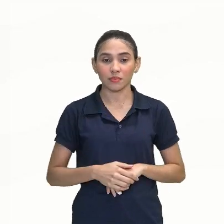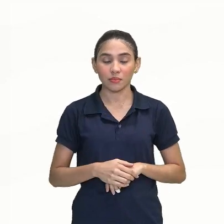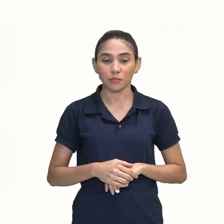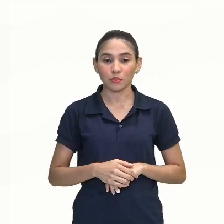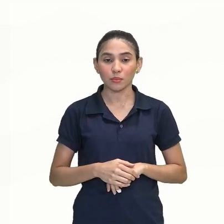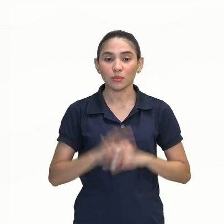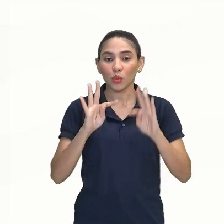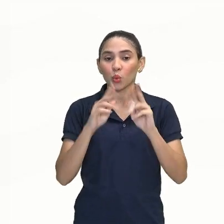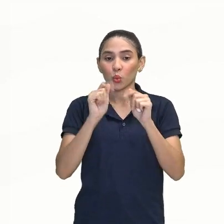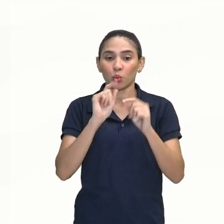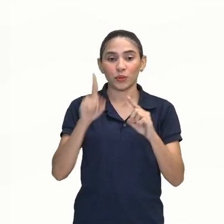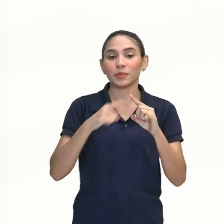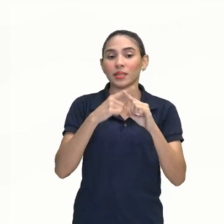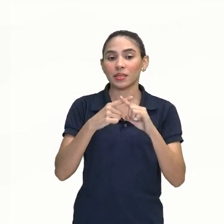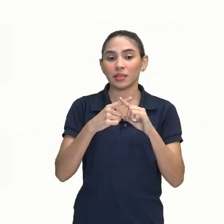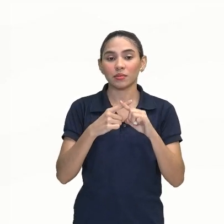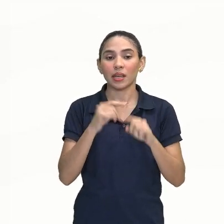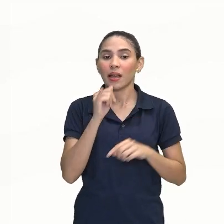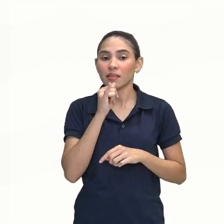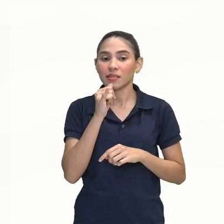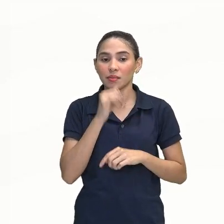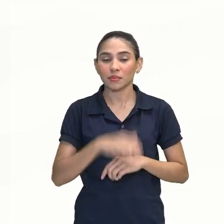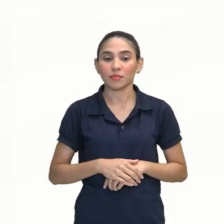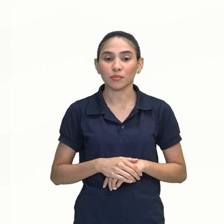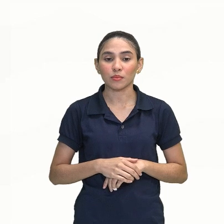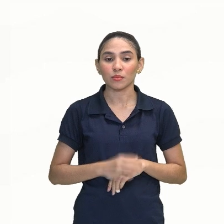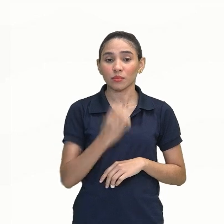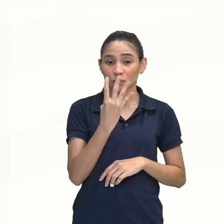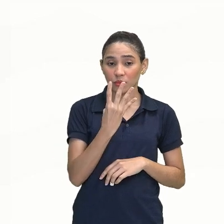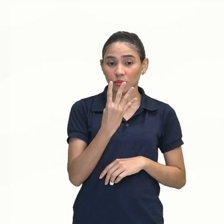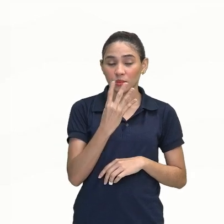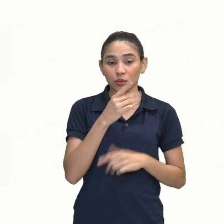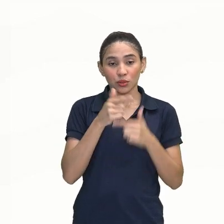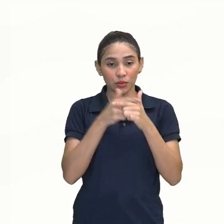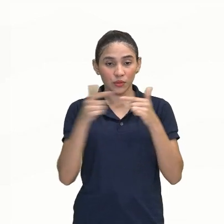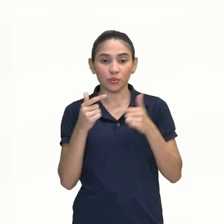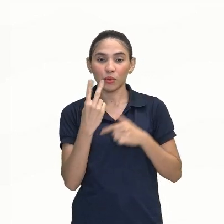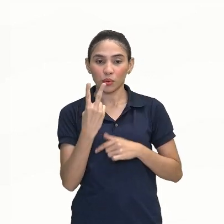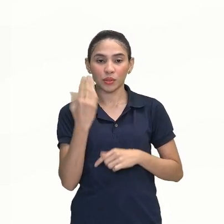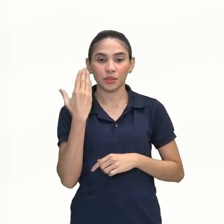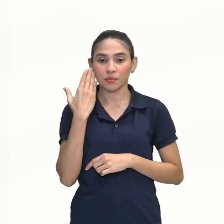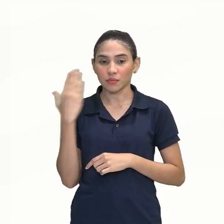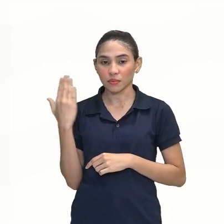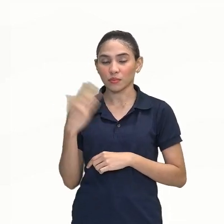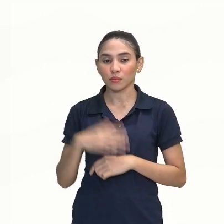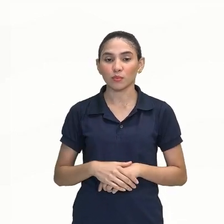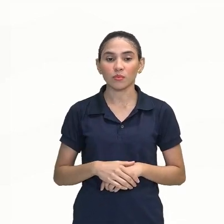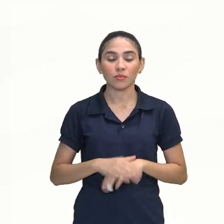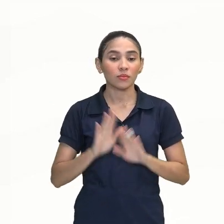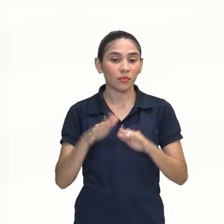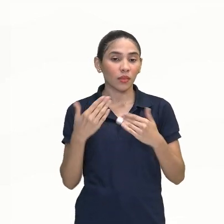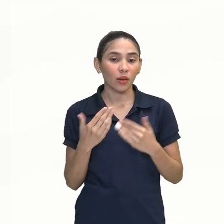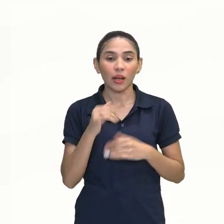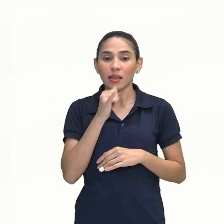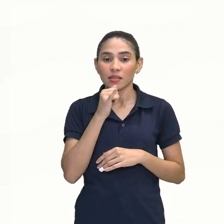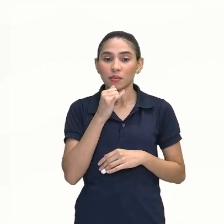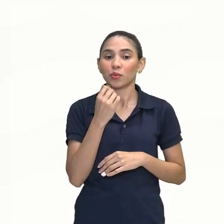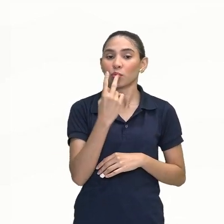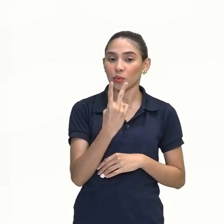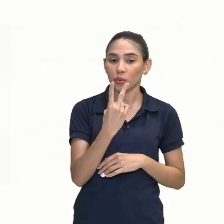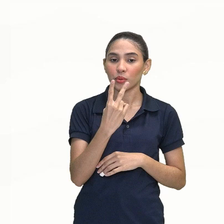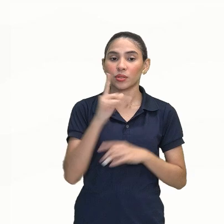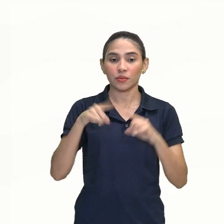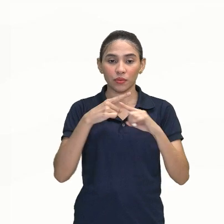como é tudo multiplicação, eu já vou pegar um dos 4 e já vou dividir por 2. E aí eu fico com